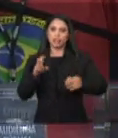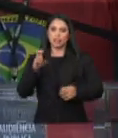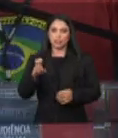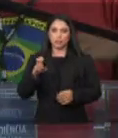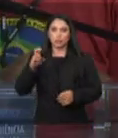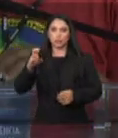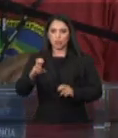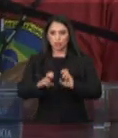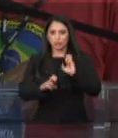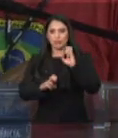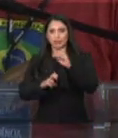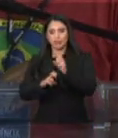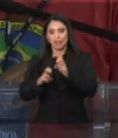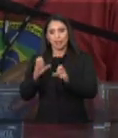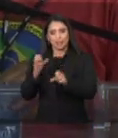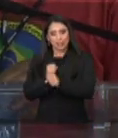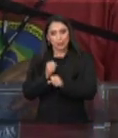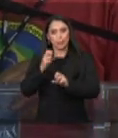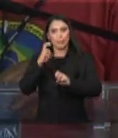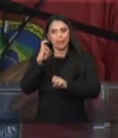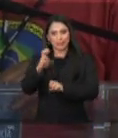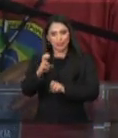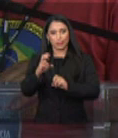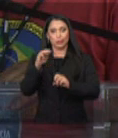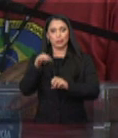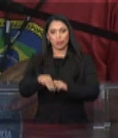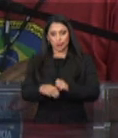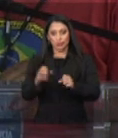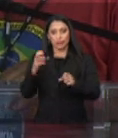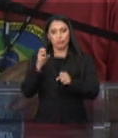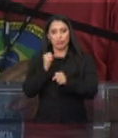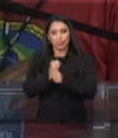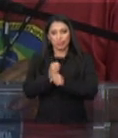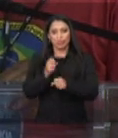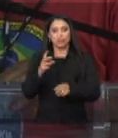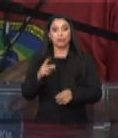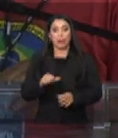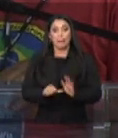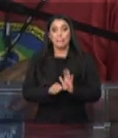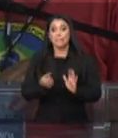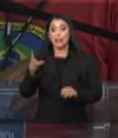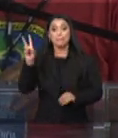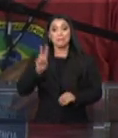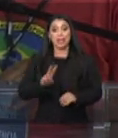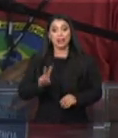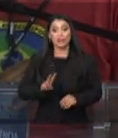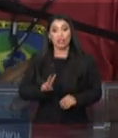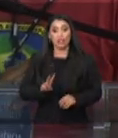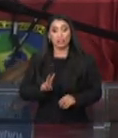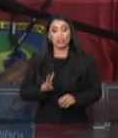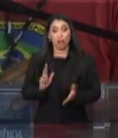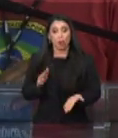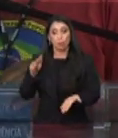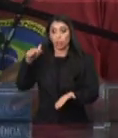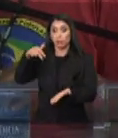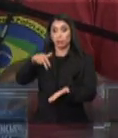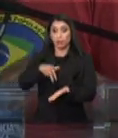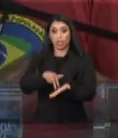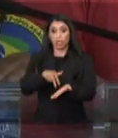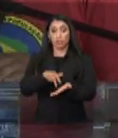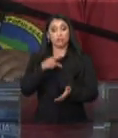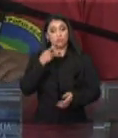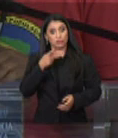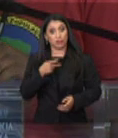555 a gente vai falando que a gente quer falar pela primeira vez nós somos ouvido aqui por vossas excelências